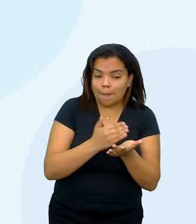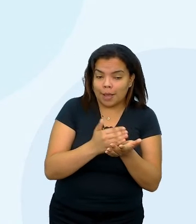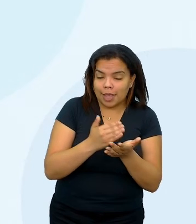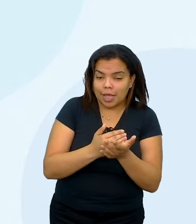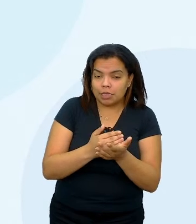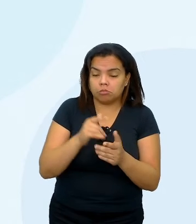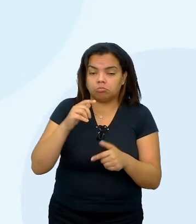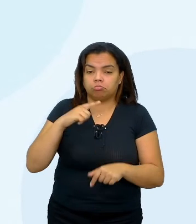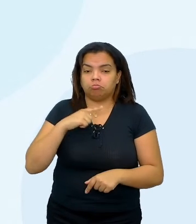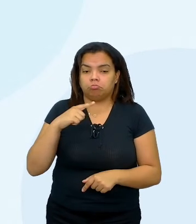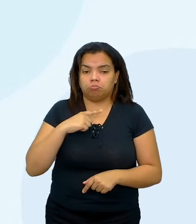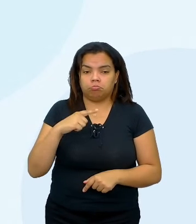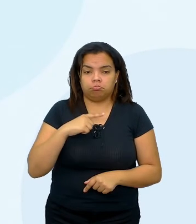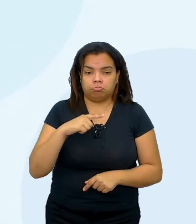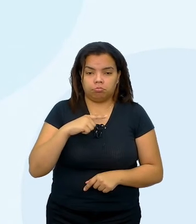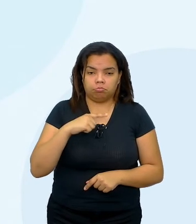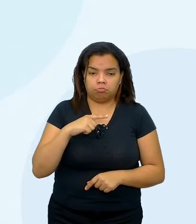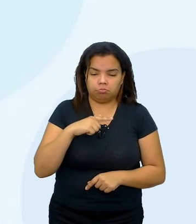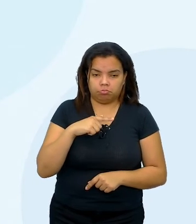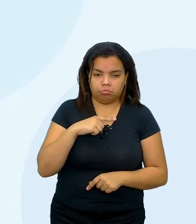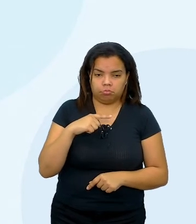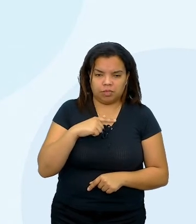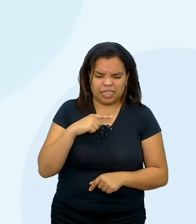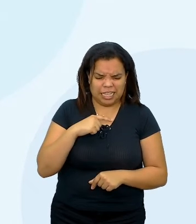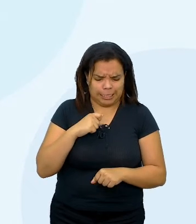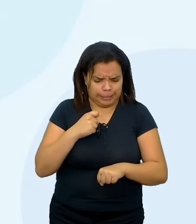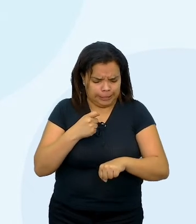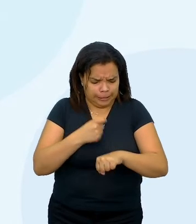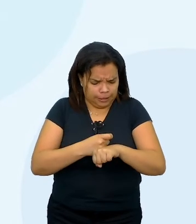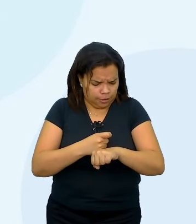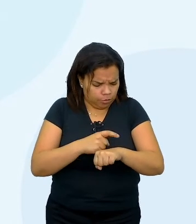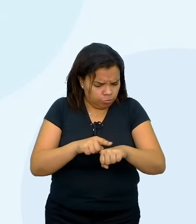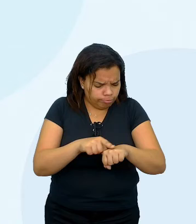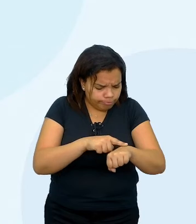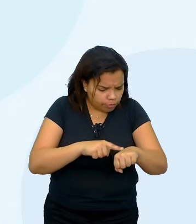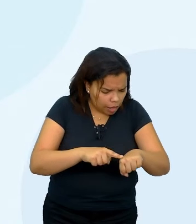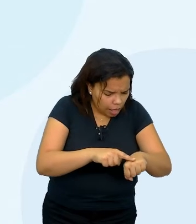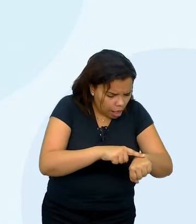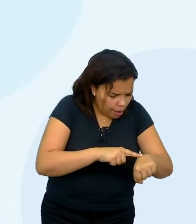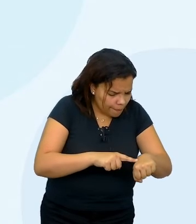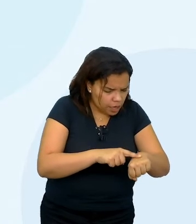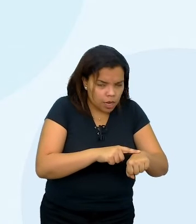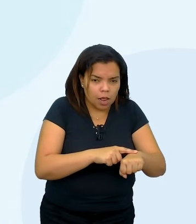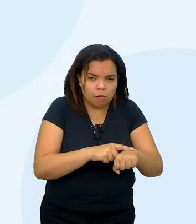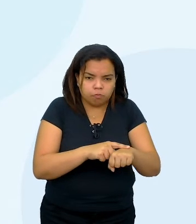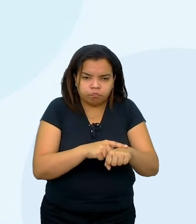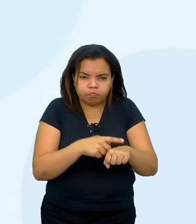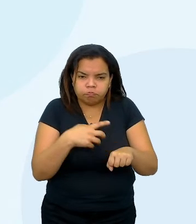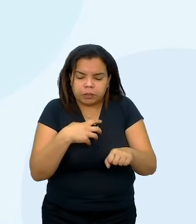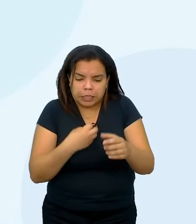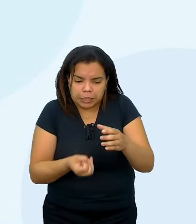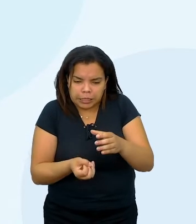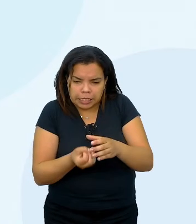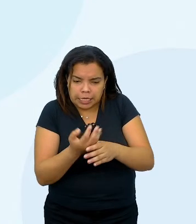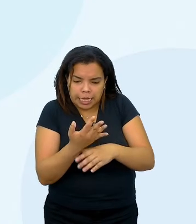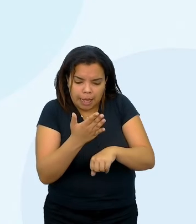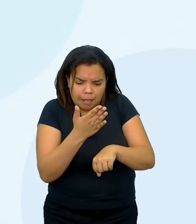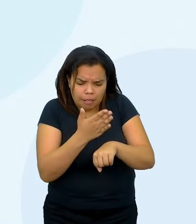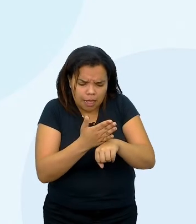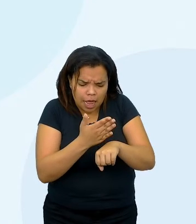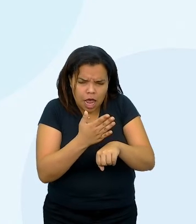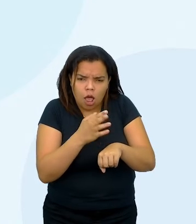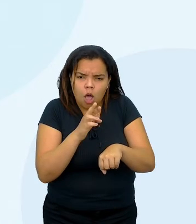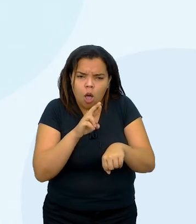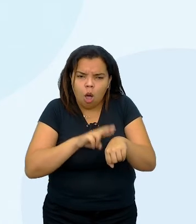formar traumas roxos, né? Então, esses sangramentos começam a formar ali lesões